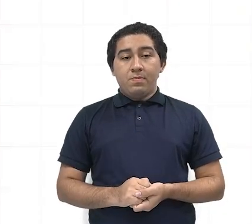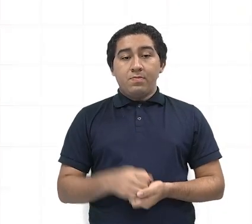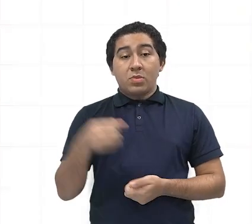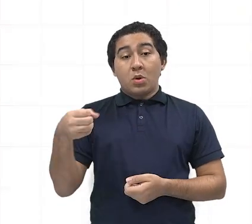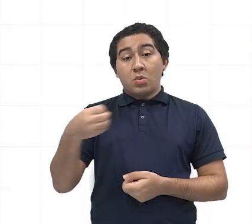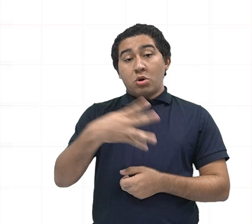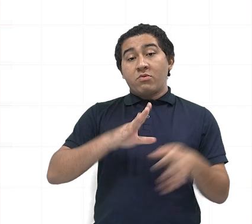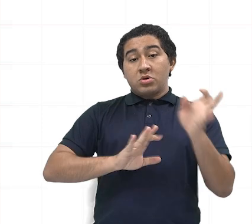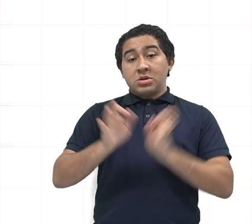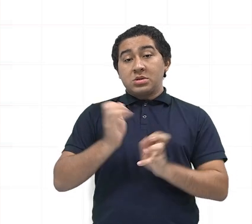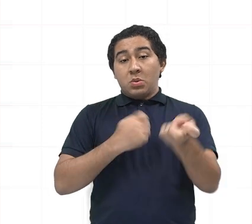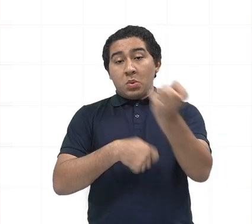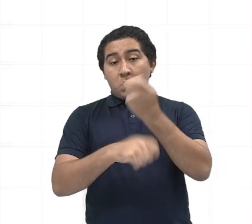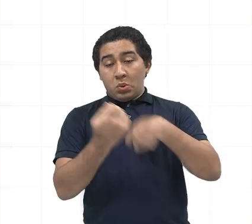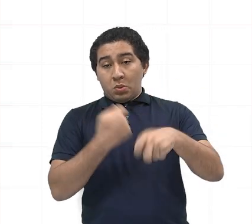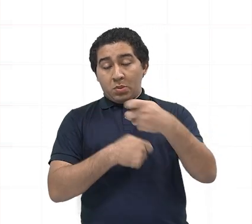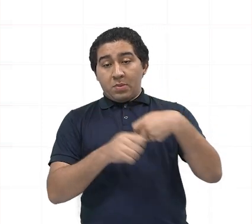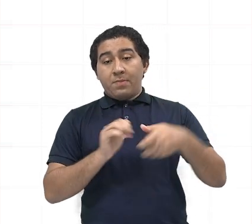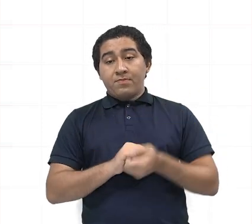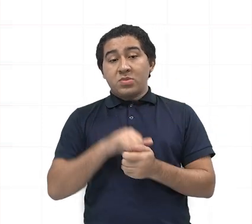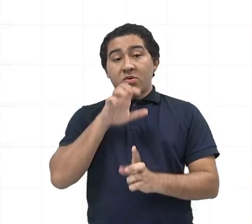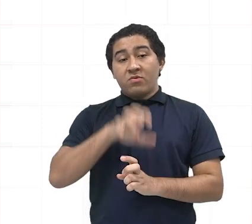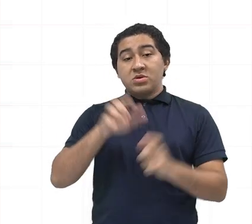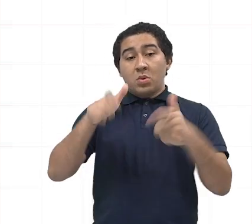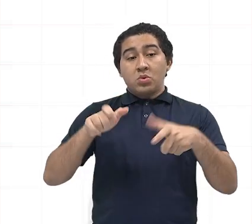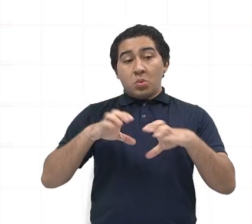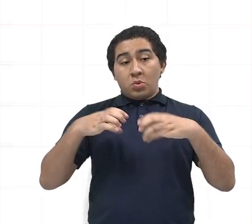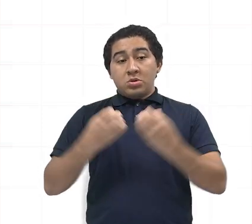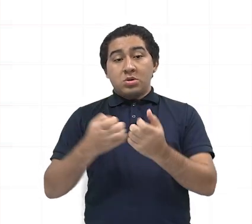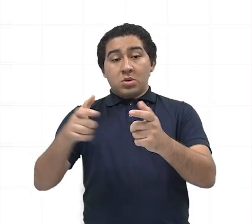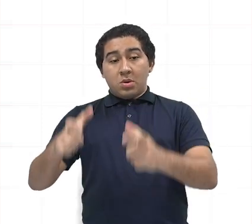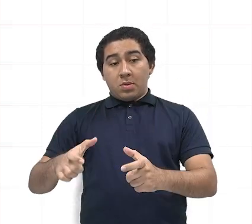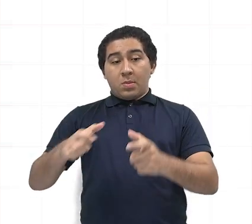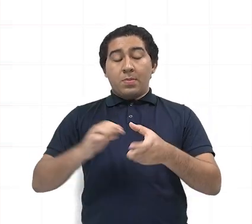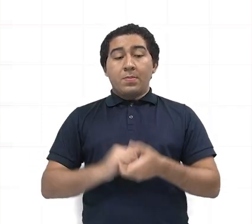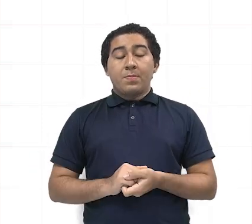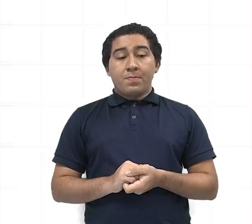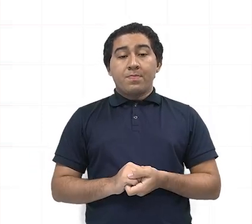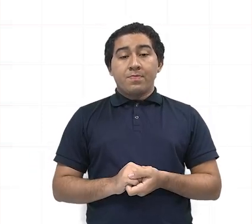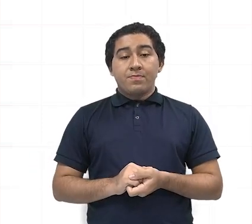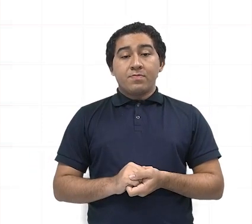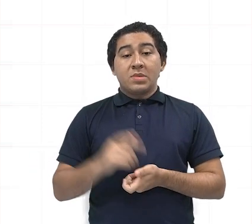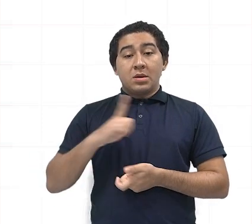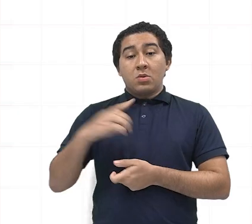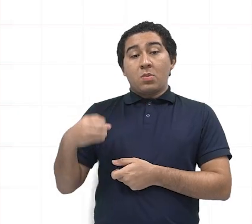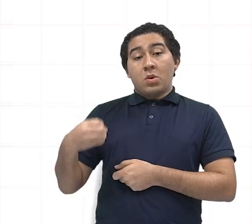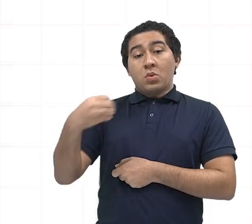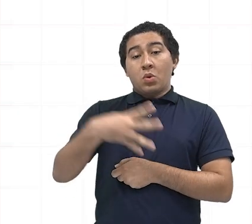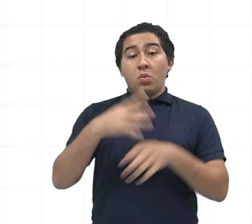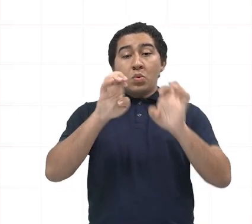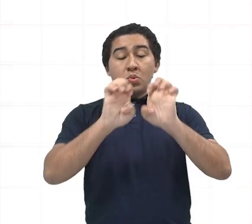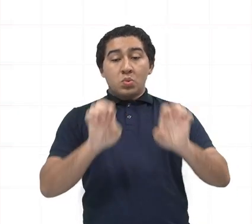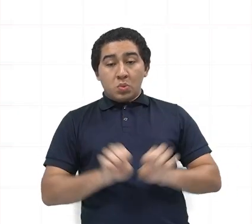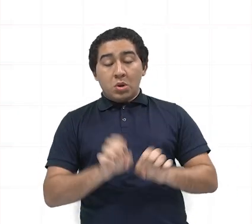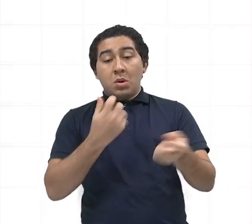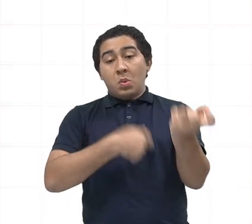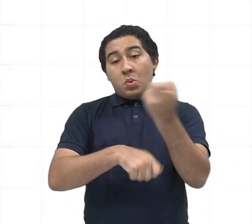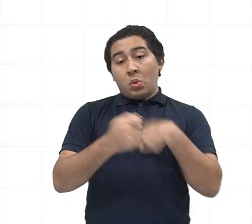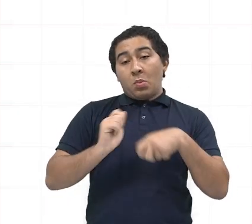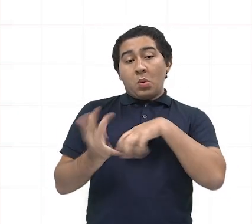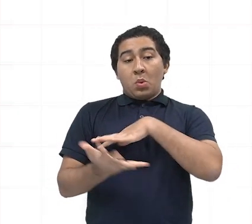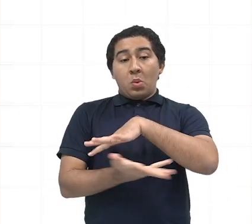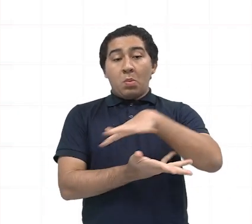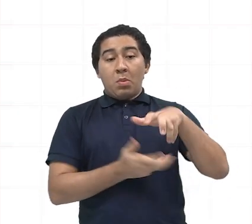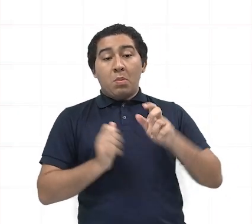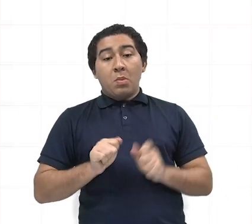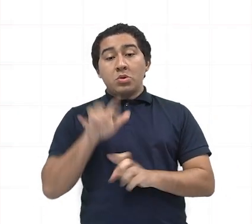Uma nova ordem econômica. Impactos sobre as comunidades locais. A ascensão de uma nova ordem econômica global pode